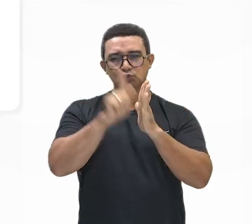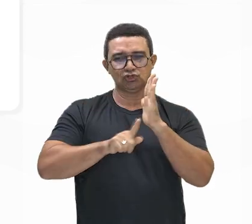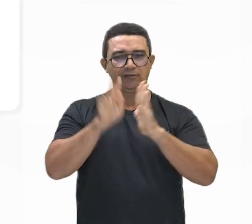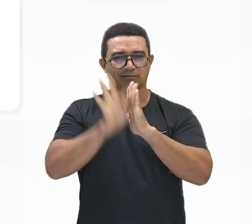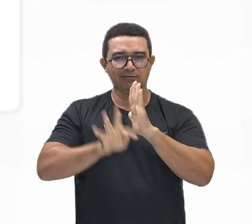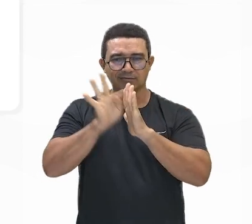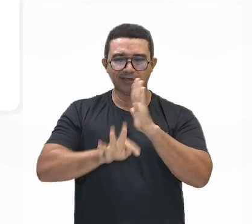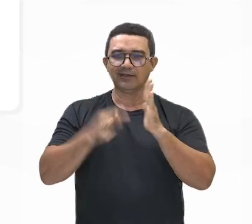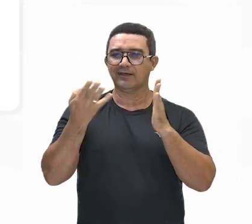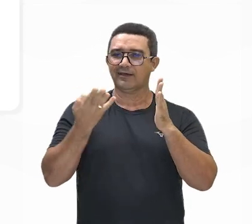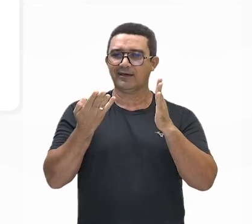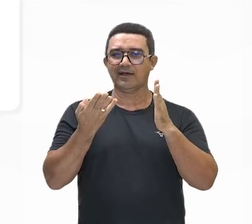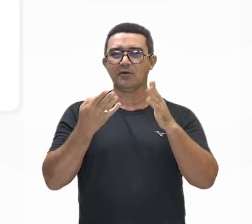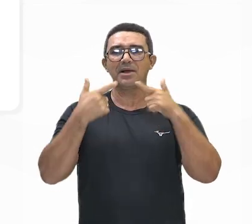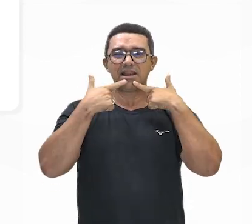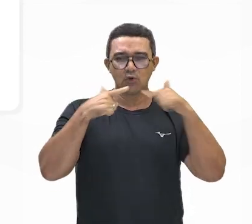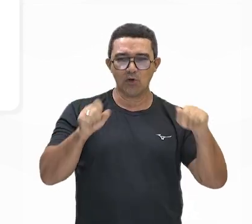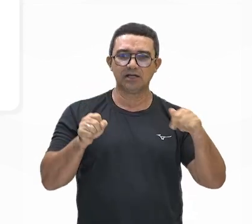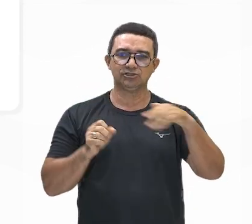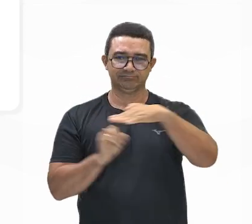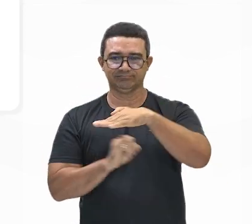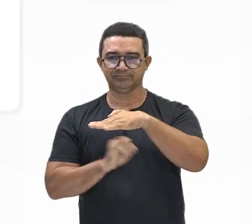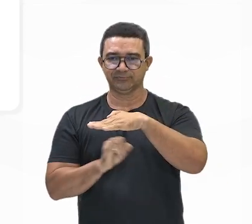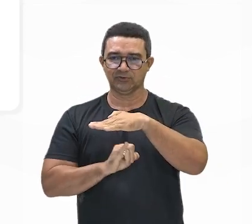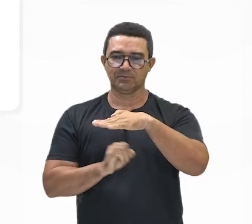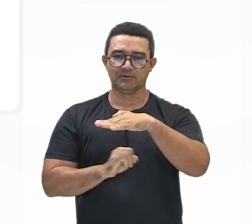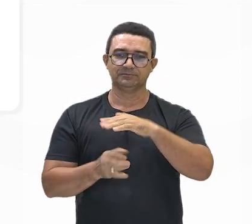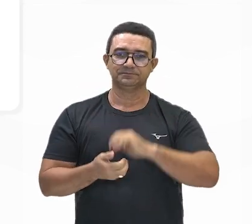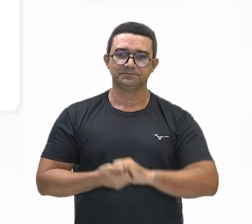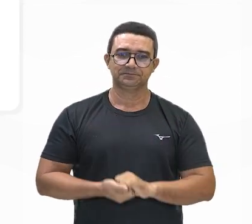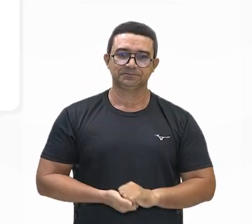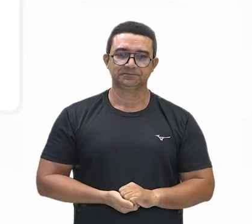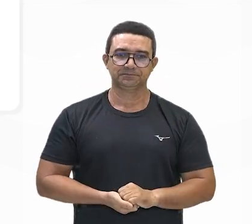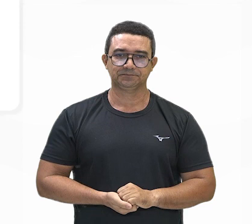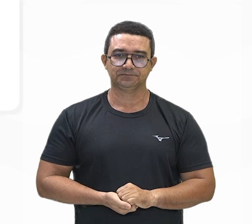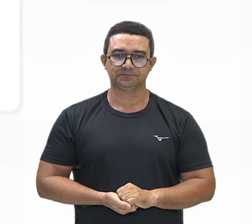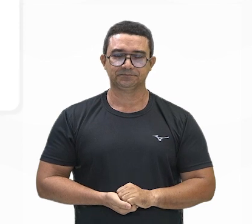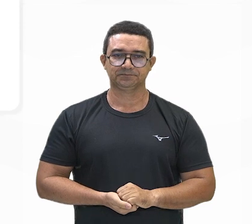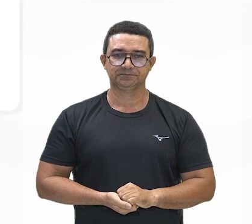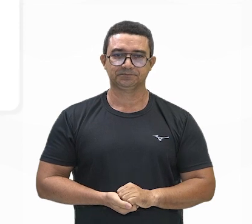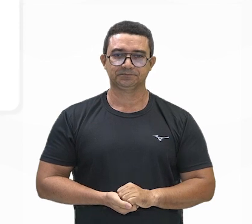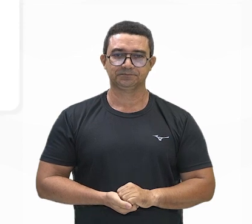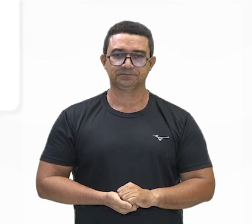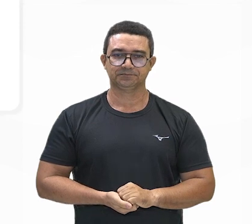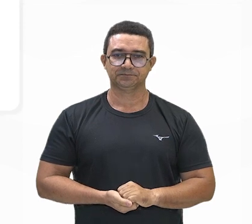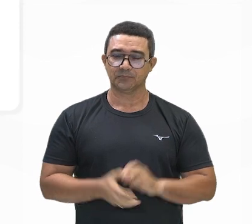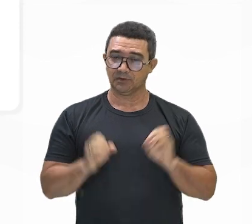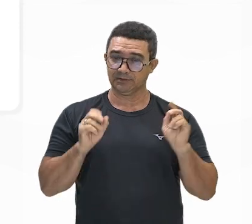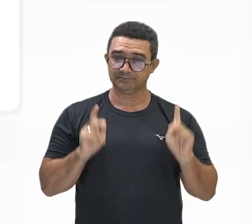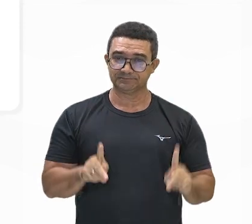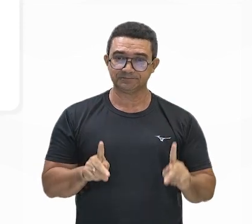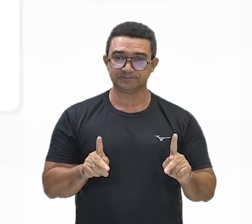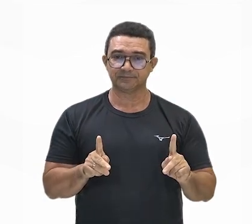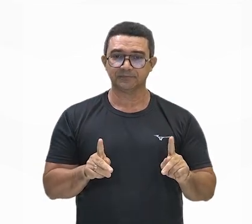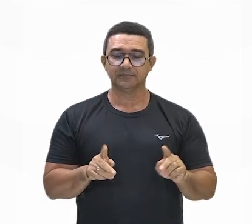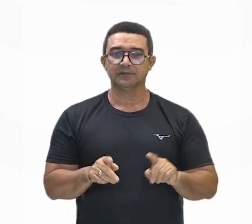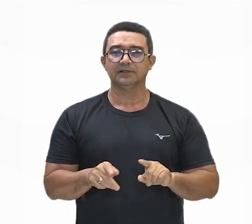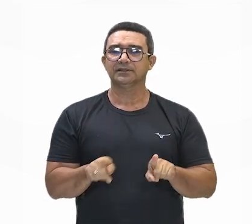menos formal, como o último exemplo que nós trouxemos, ok? E temos mais um exemplo